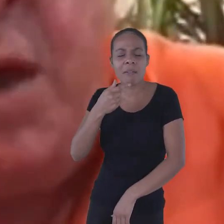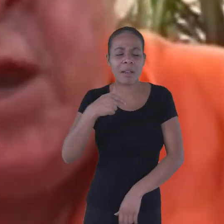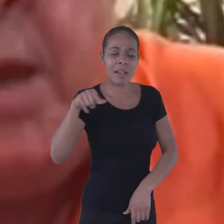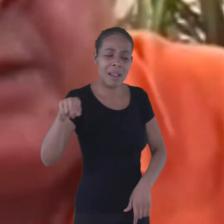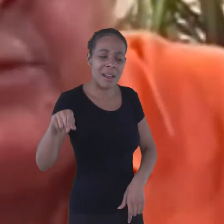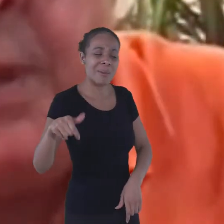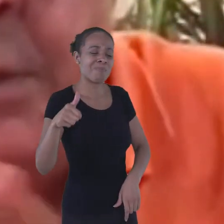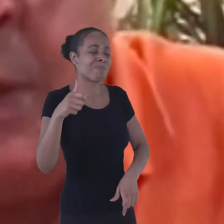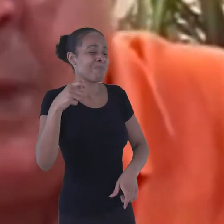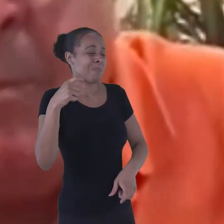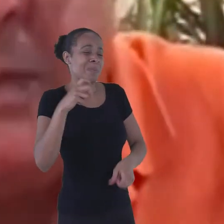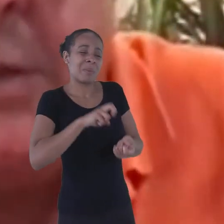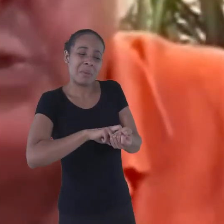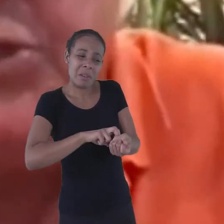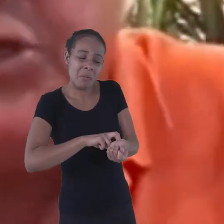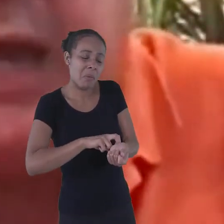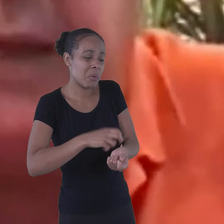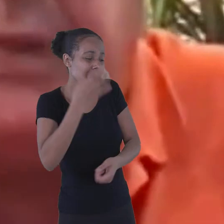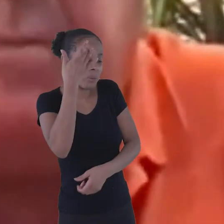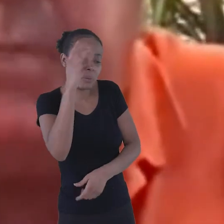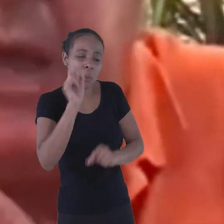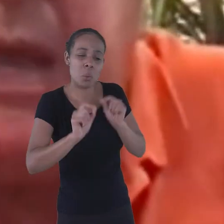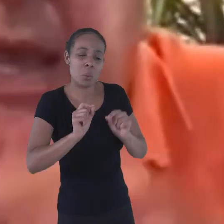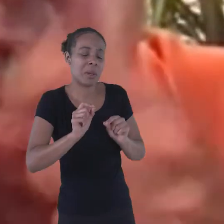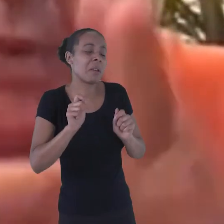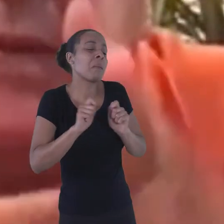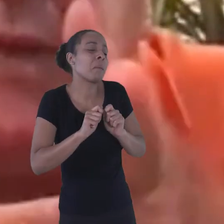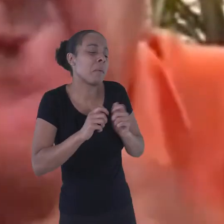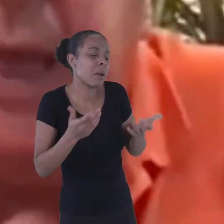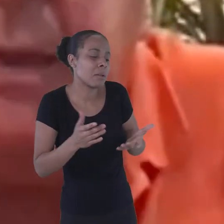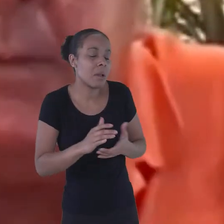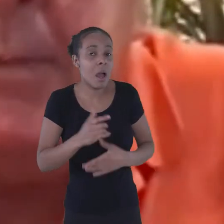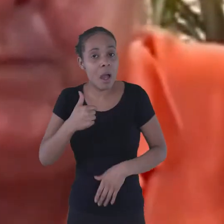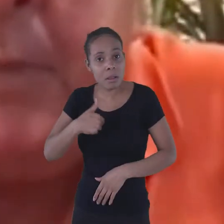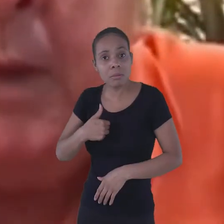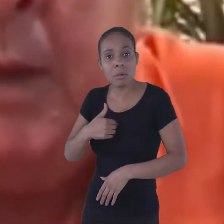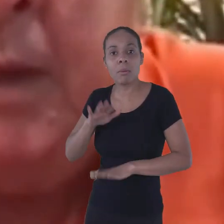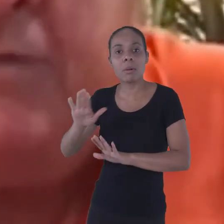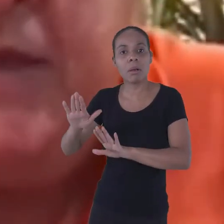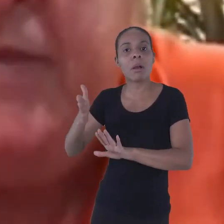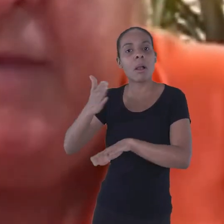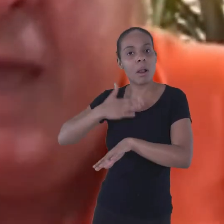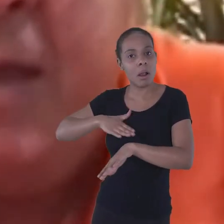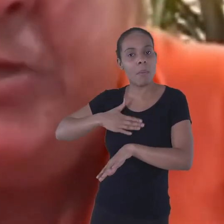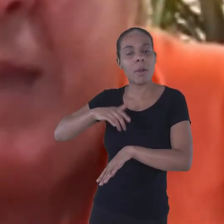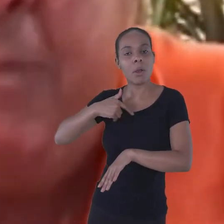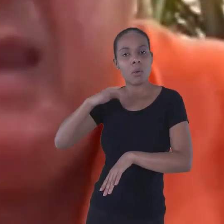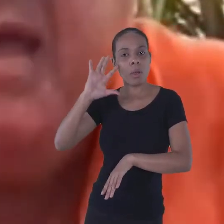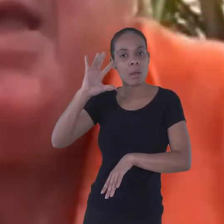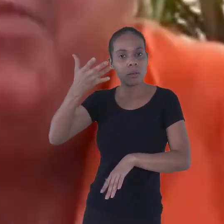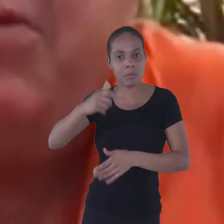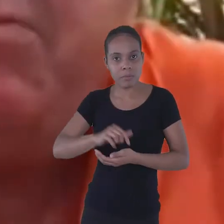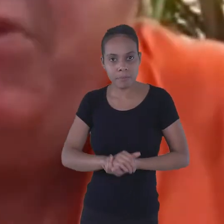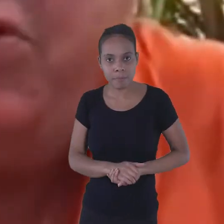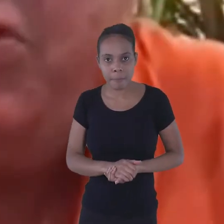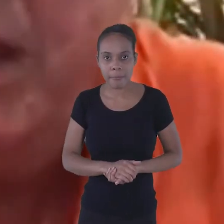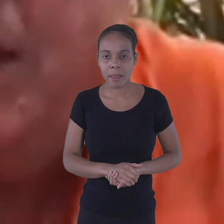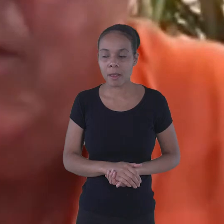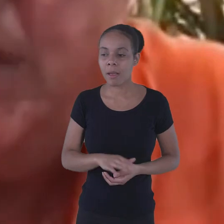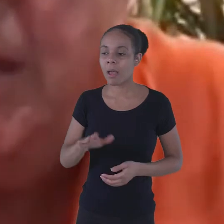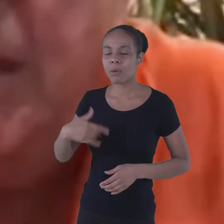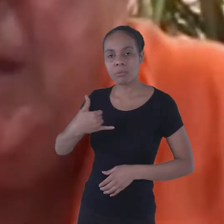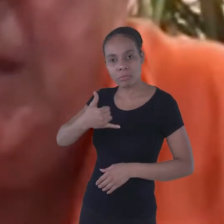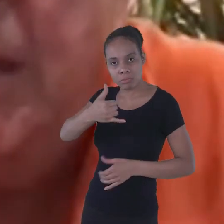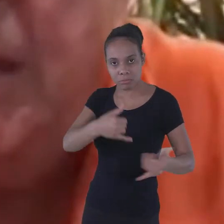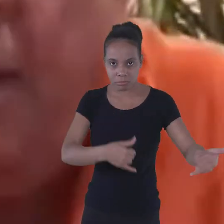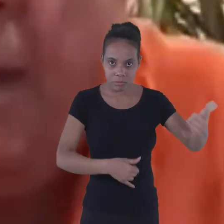esperei 1 hora mais ou menos, eu era presidente do sindicato. Aí peguei e liguei para Zezé. Falei, Zezé, o Stepan, meu amor, aquela